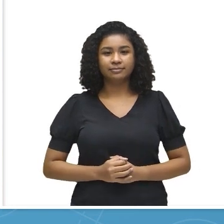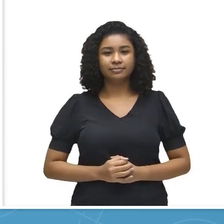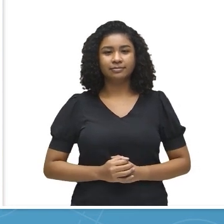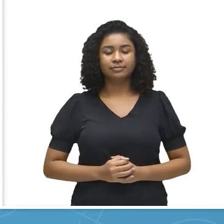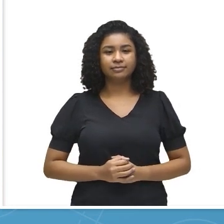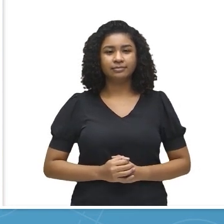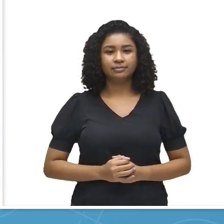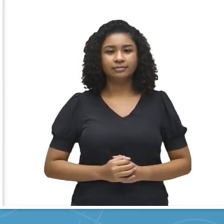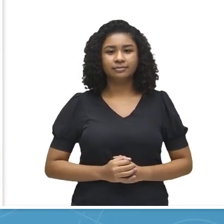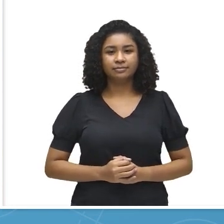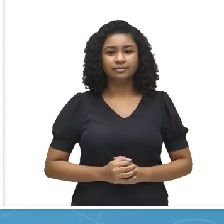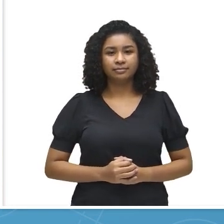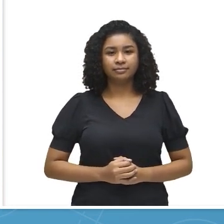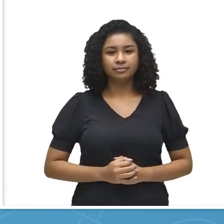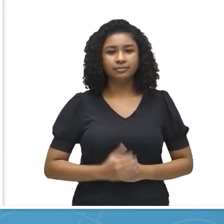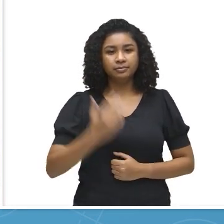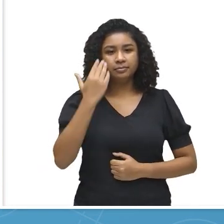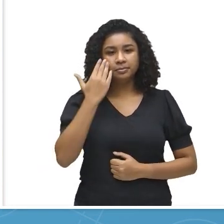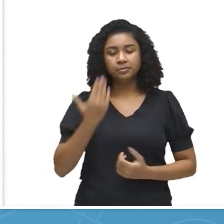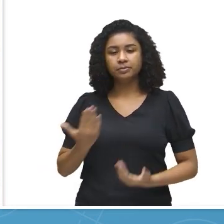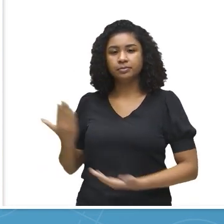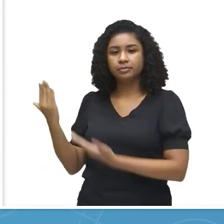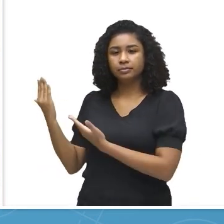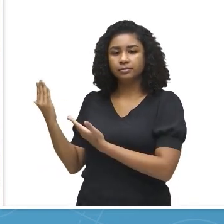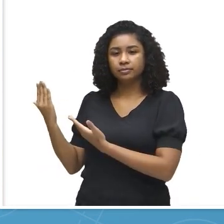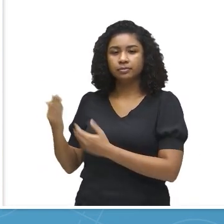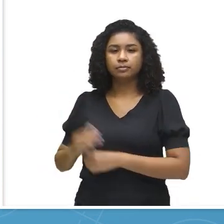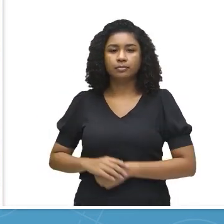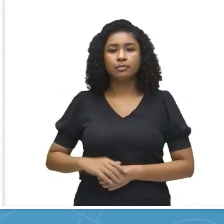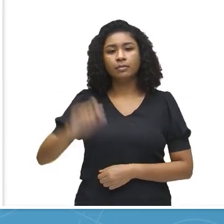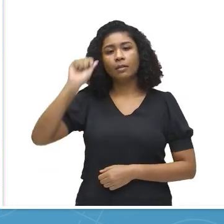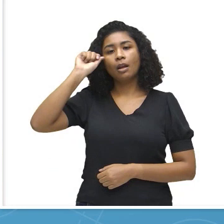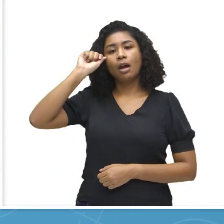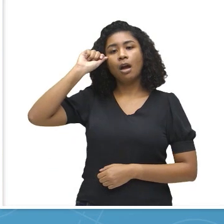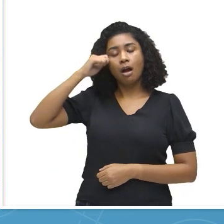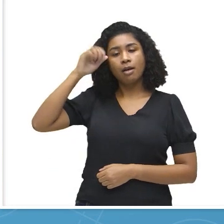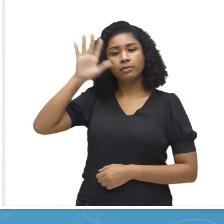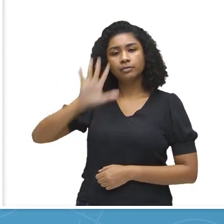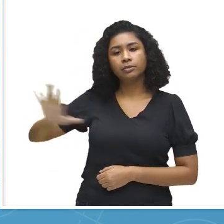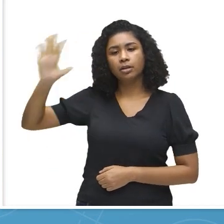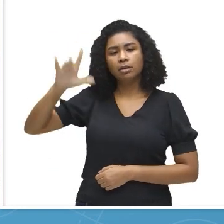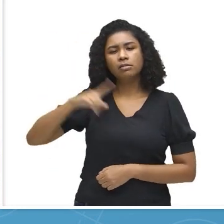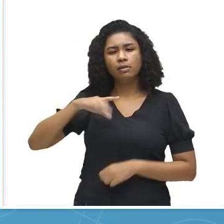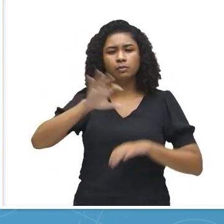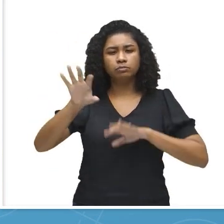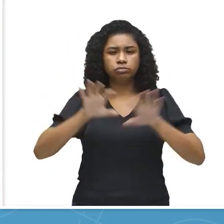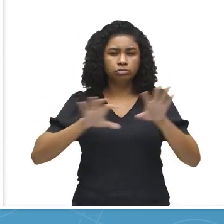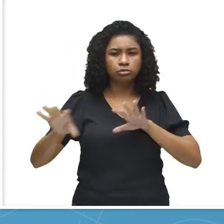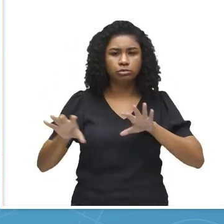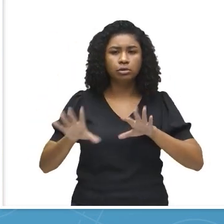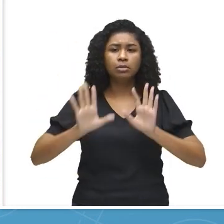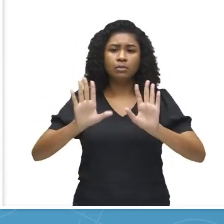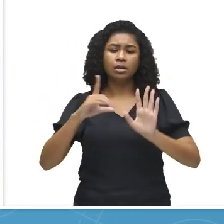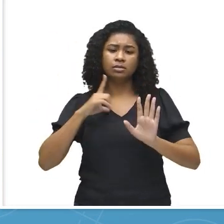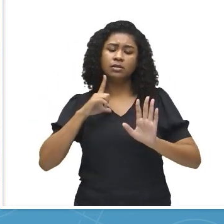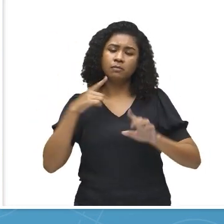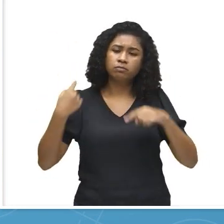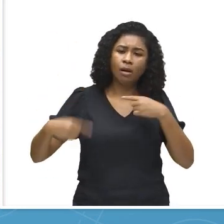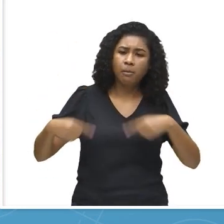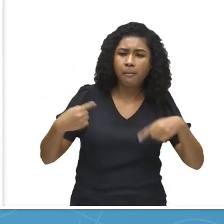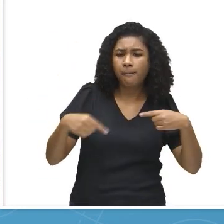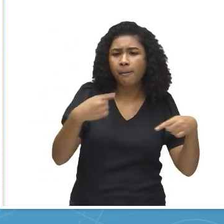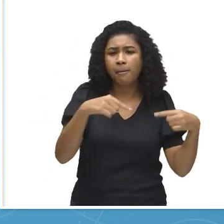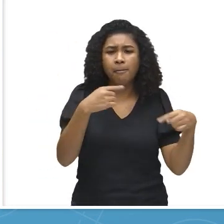Questão 3 diz o seguinte para a gente: a partilha da África suscitou uma grande discussão ideológica e